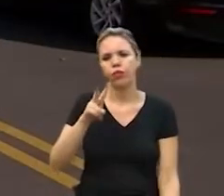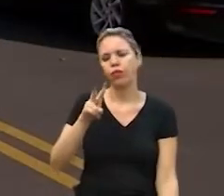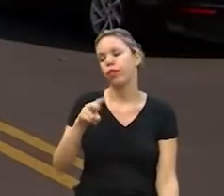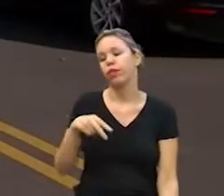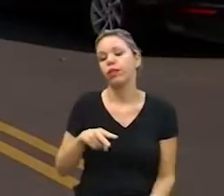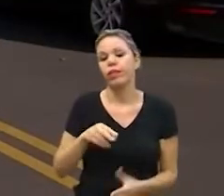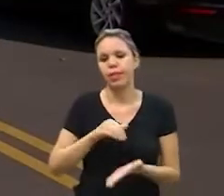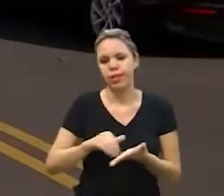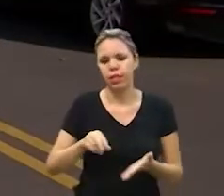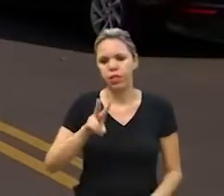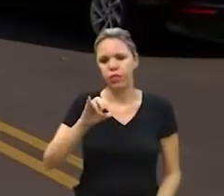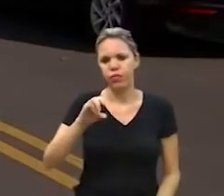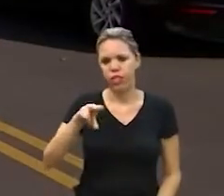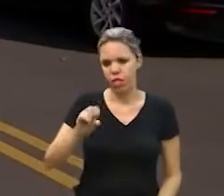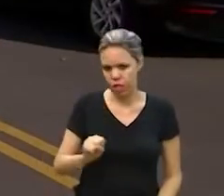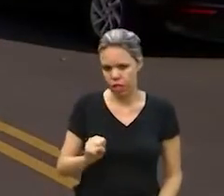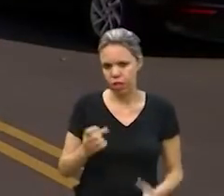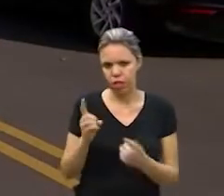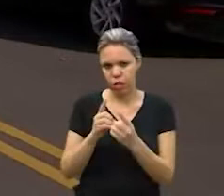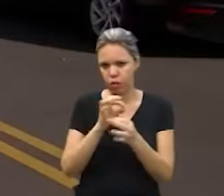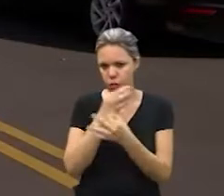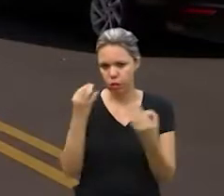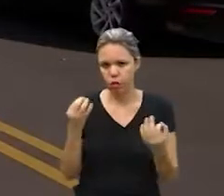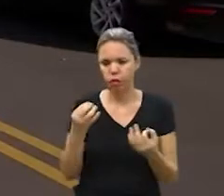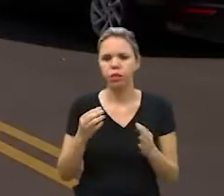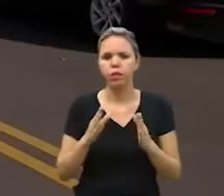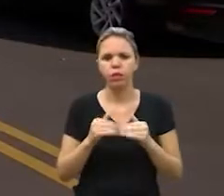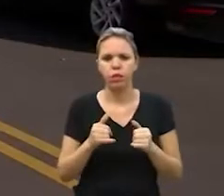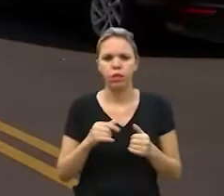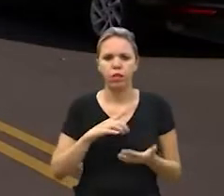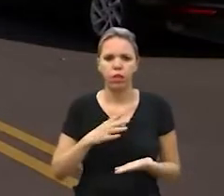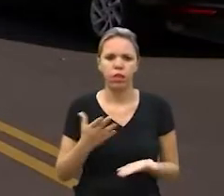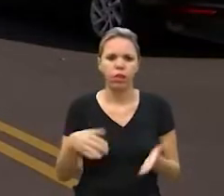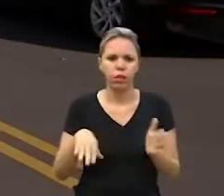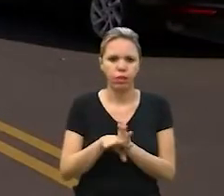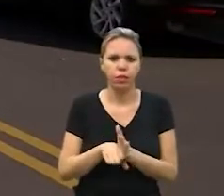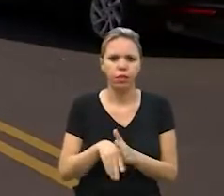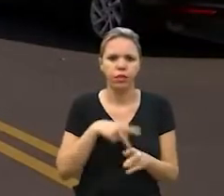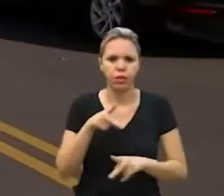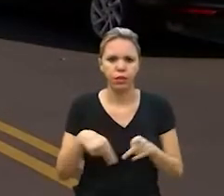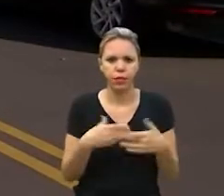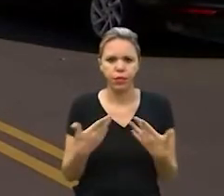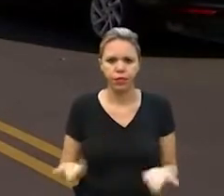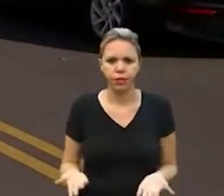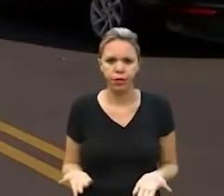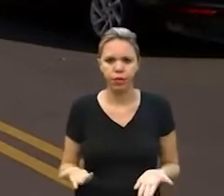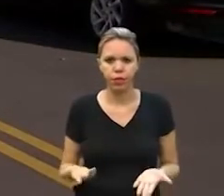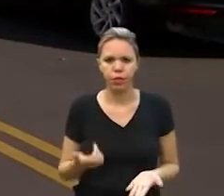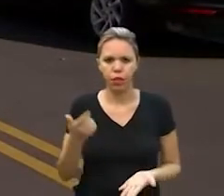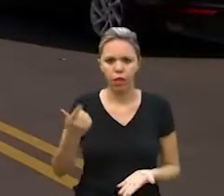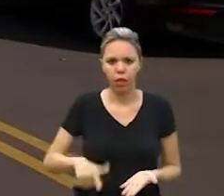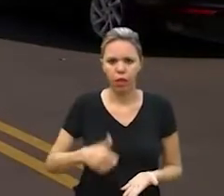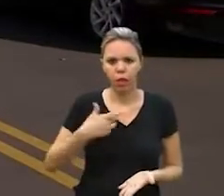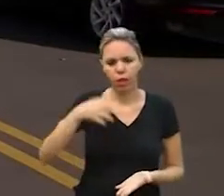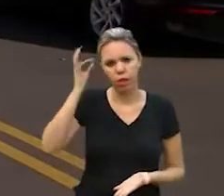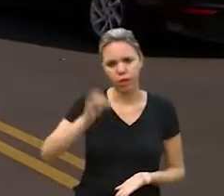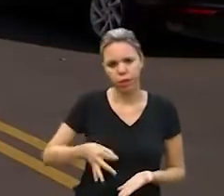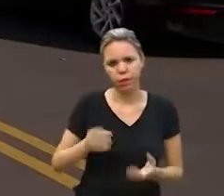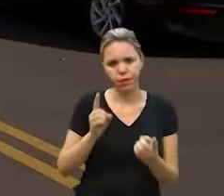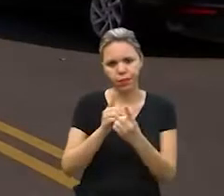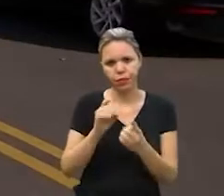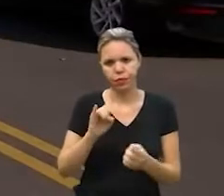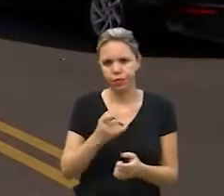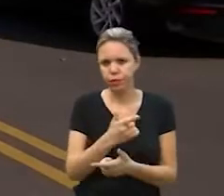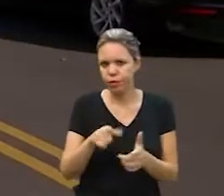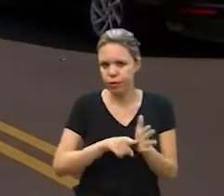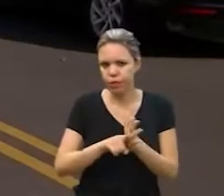Reverete tem nos atendido muito bem, inclusive tem atendido as demandas que têm chegado da população, e essa é mais uma que eu tenho certeza que ele